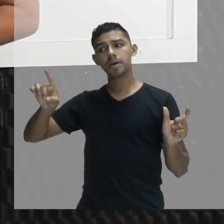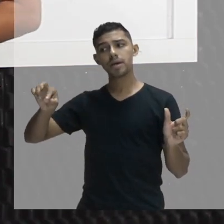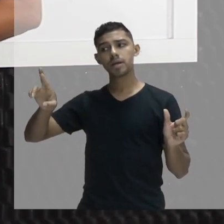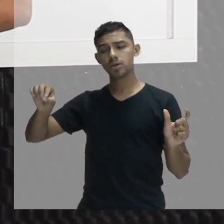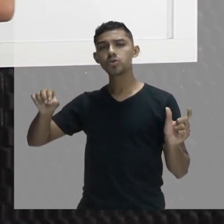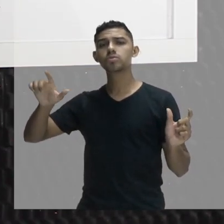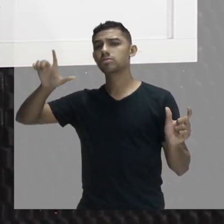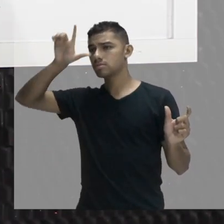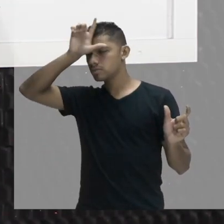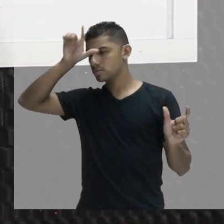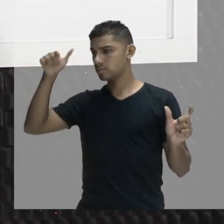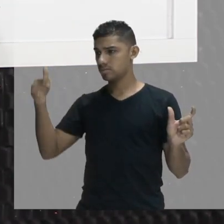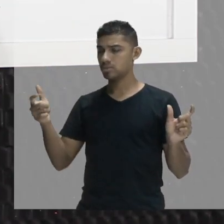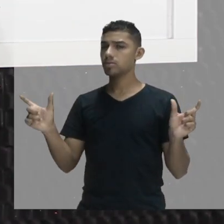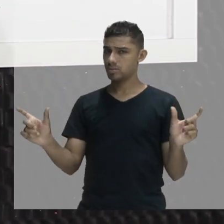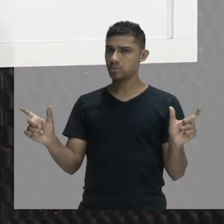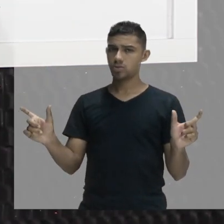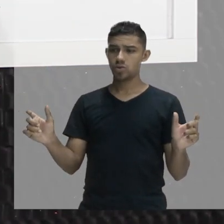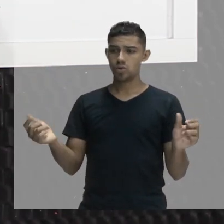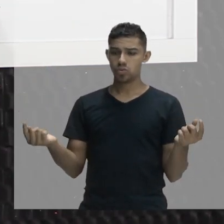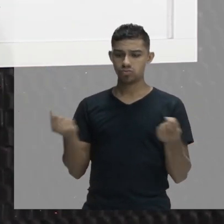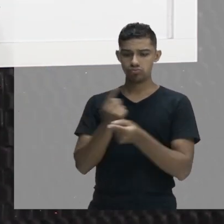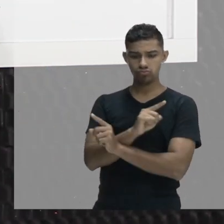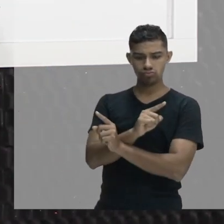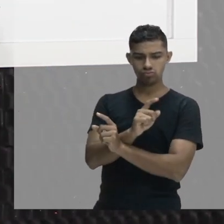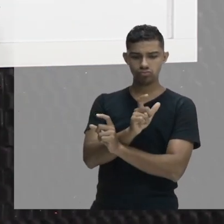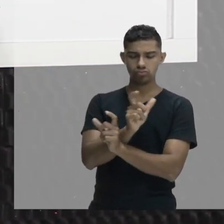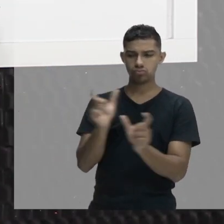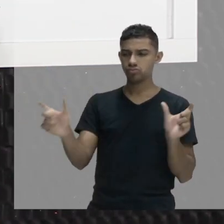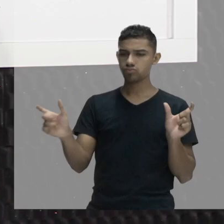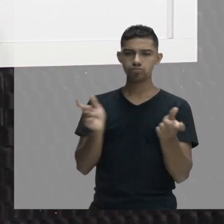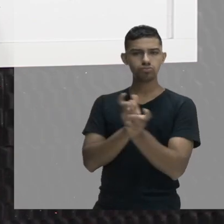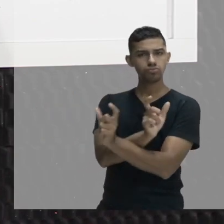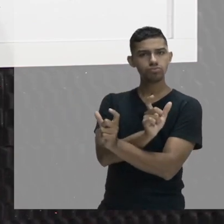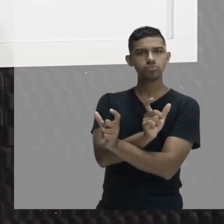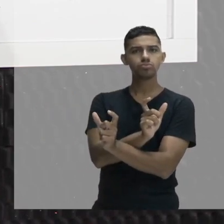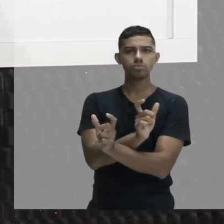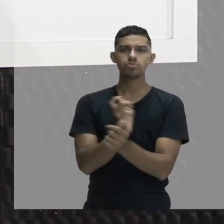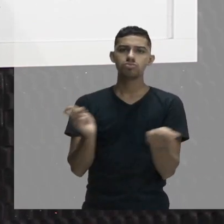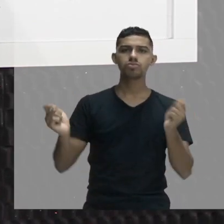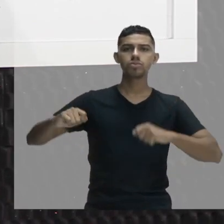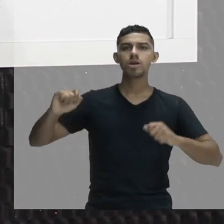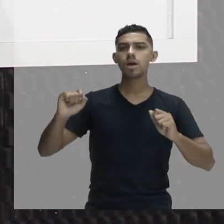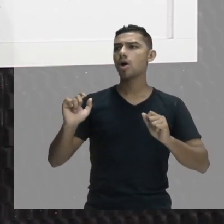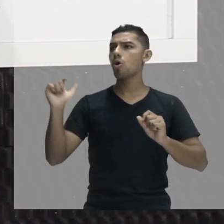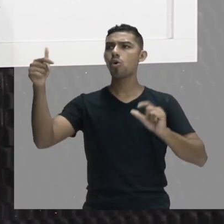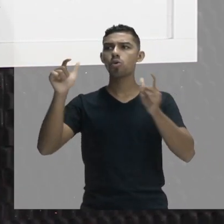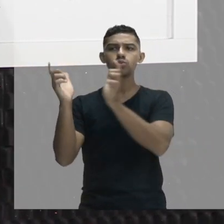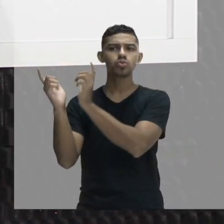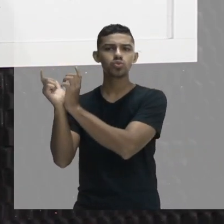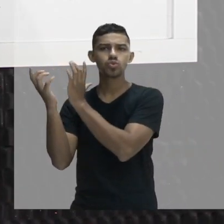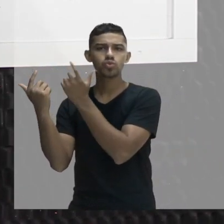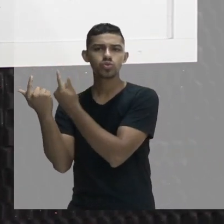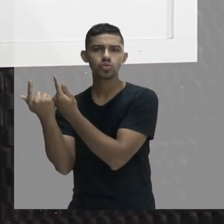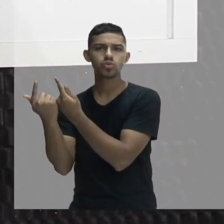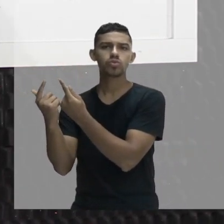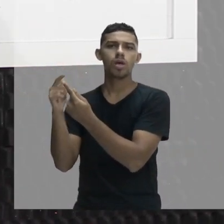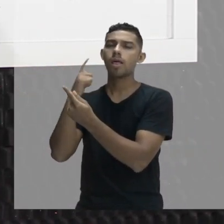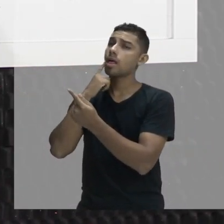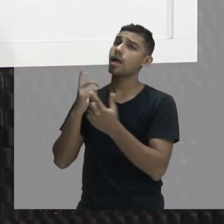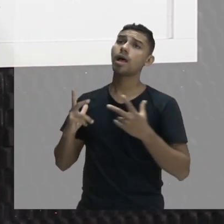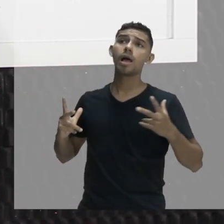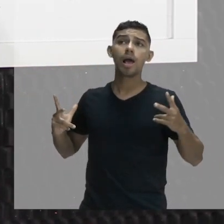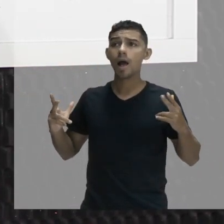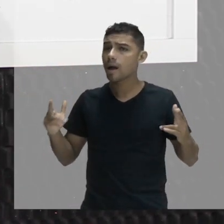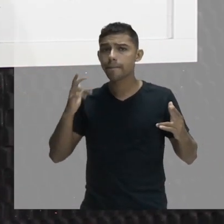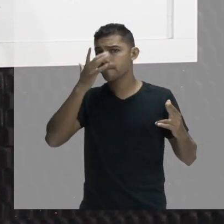importa. Quando eu fiz a troca de elementos, essa troca de elementos gerou um outro grupo, apesar de